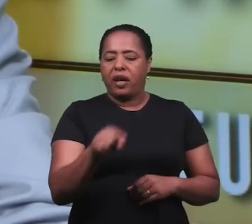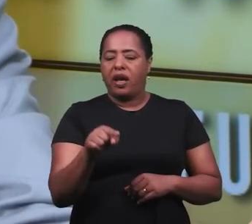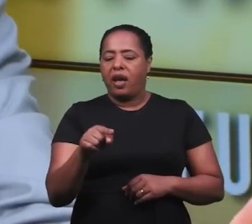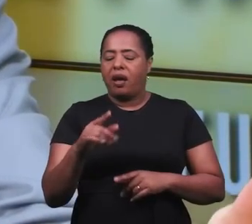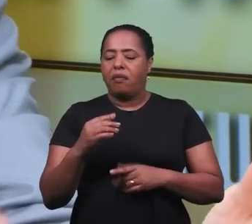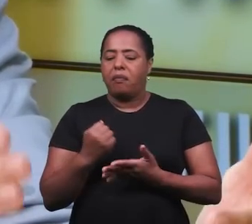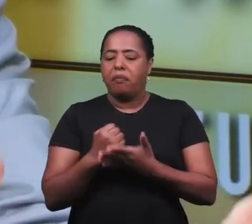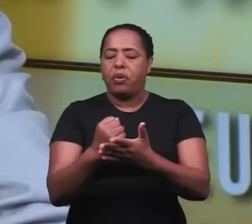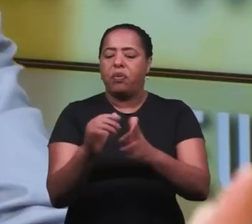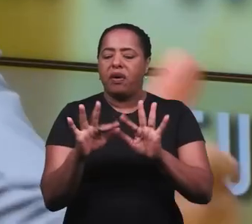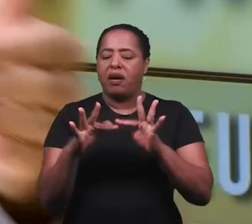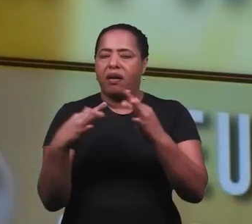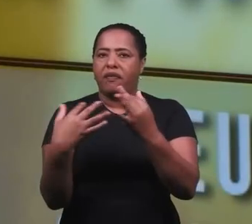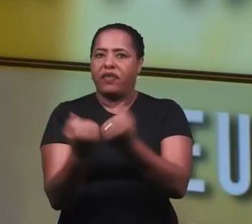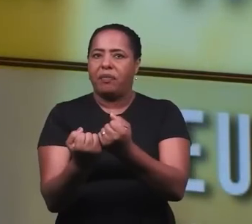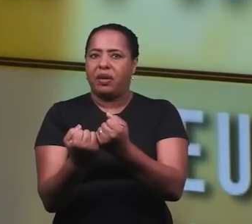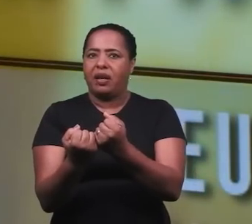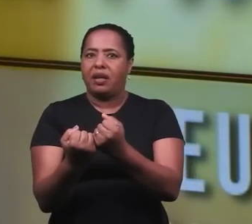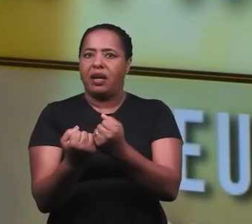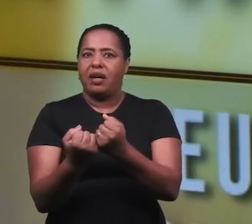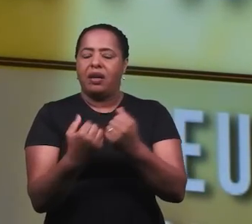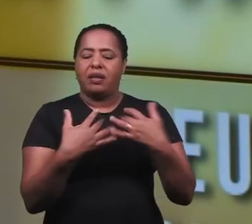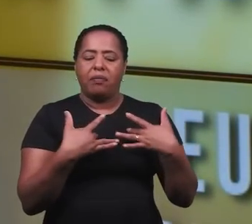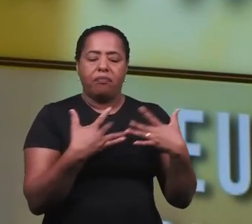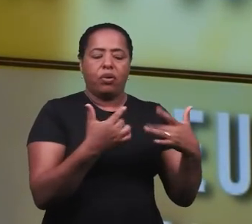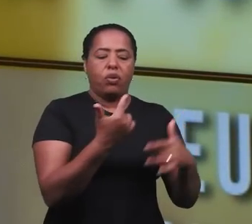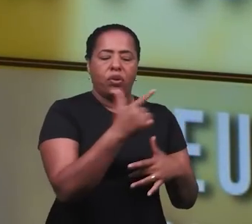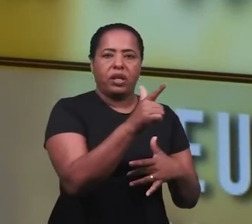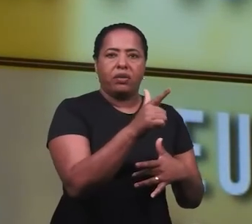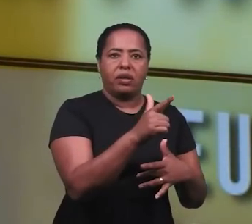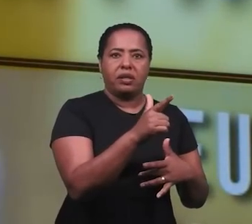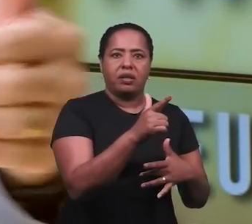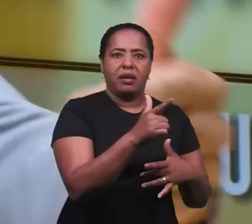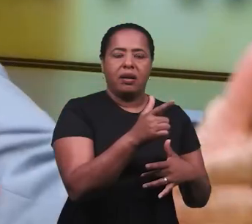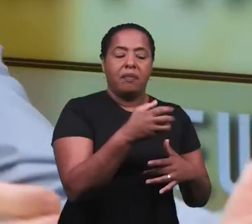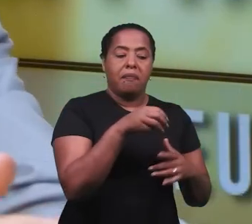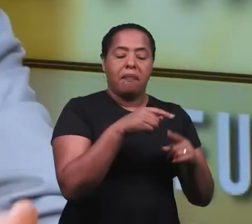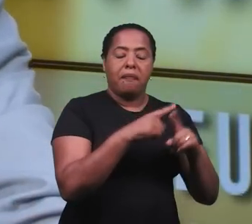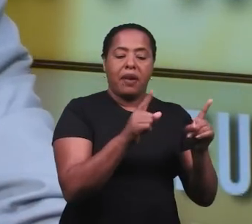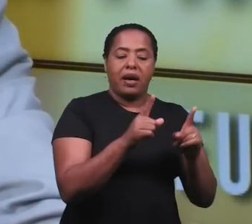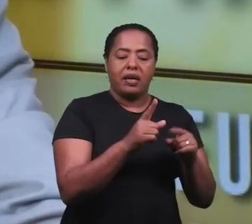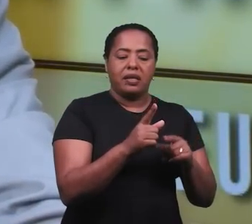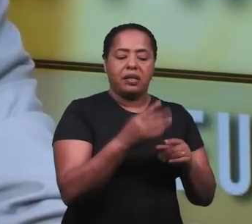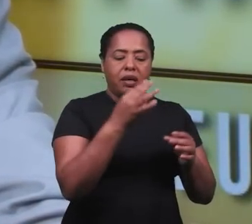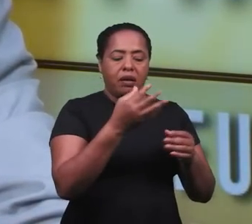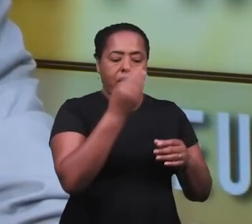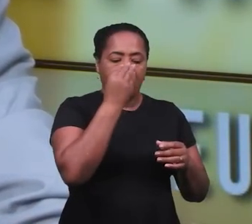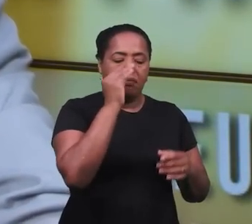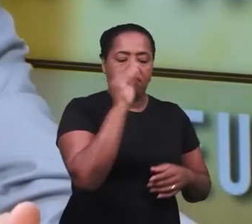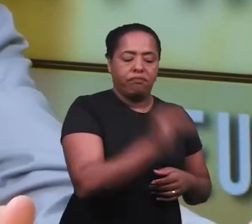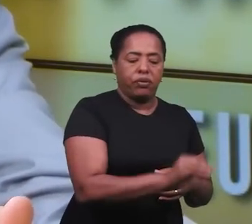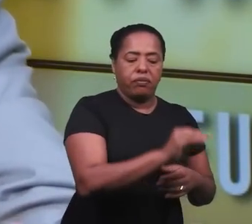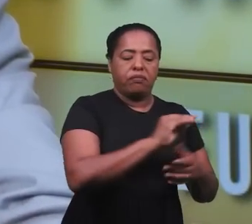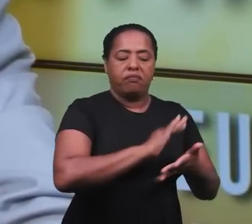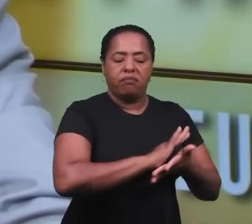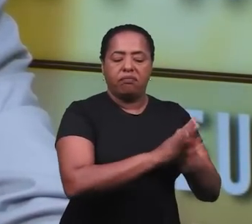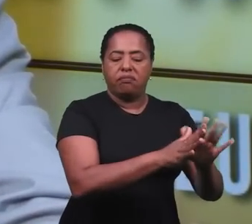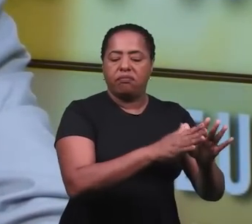estava, em vez de atender a família, eu estava me doando para outra coisa. Mas se